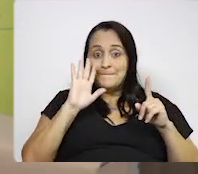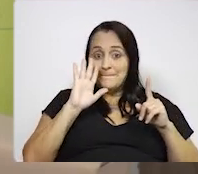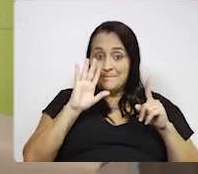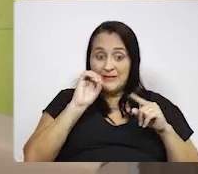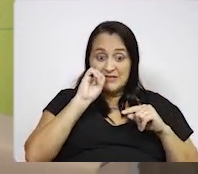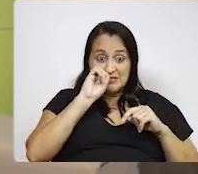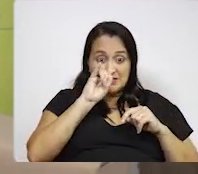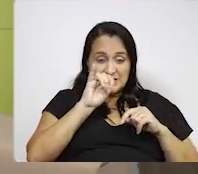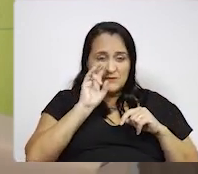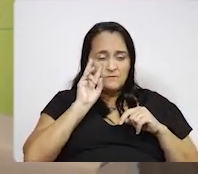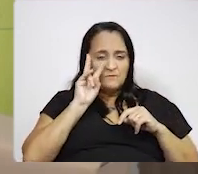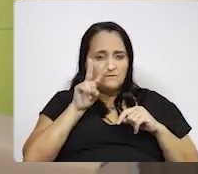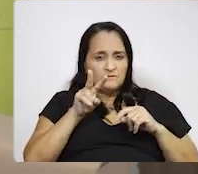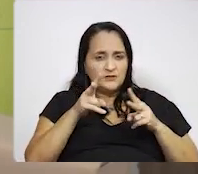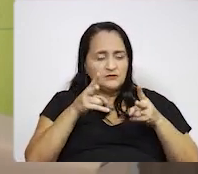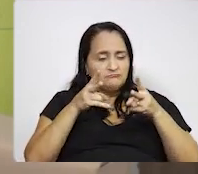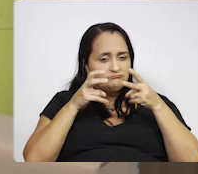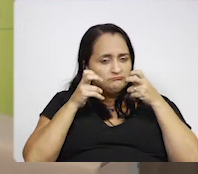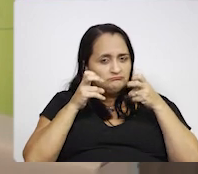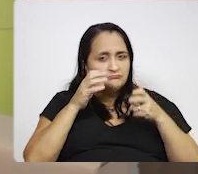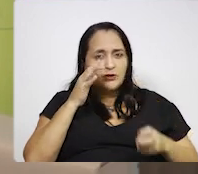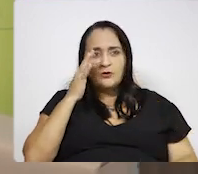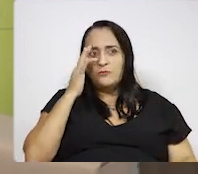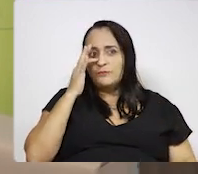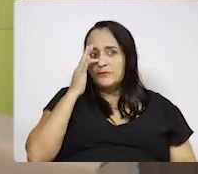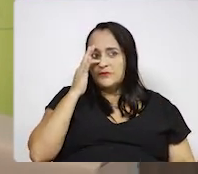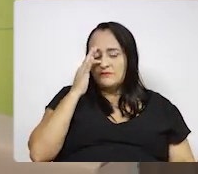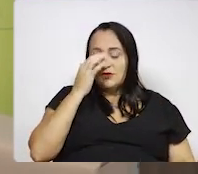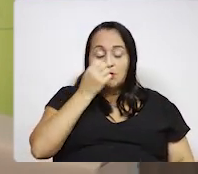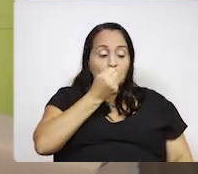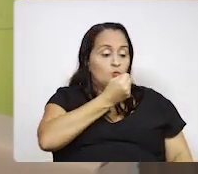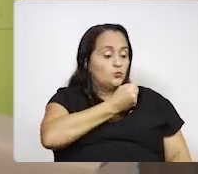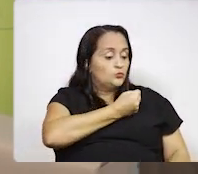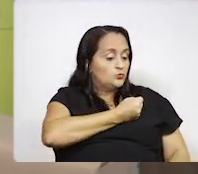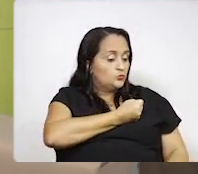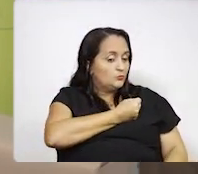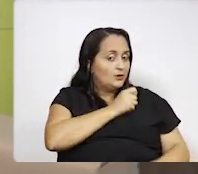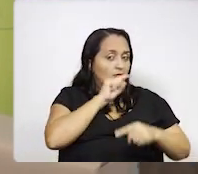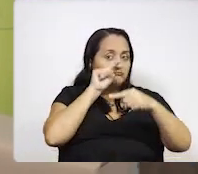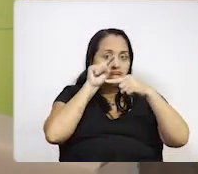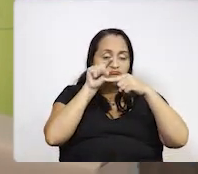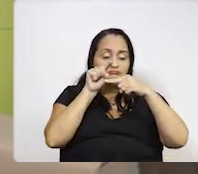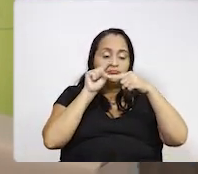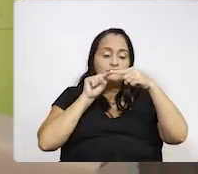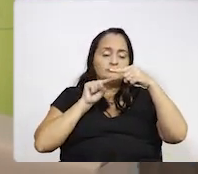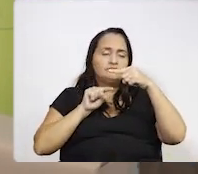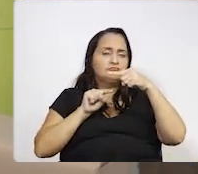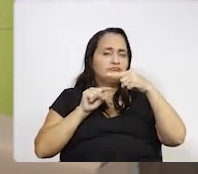se você observar a relação entre o numerador e o denominador é igual. Por